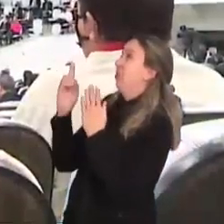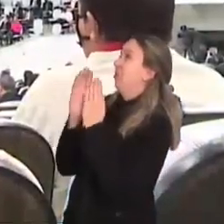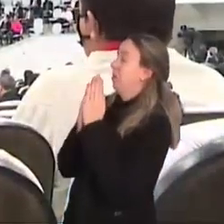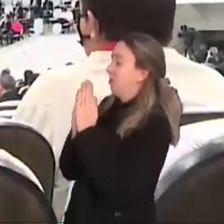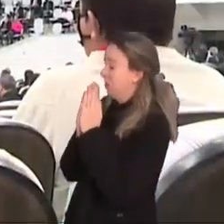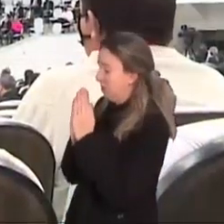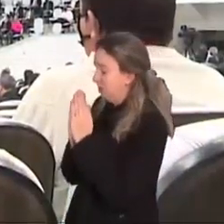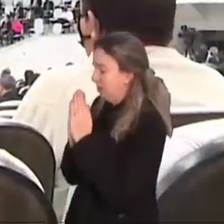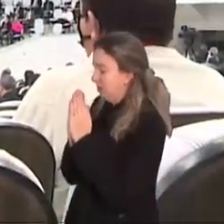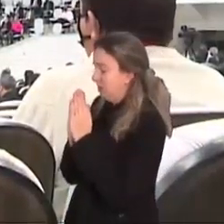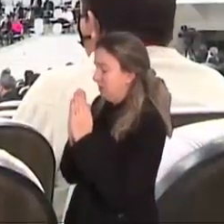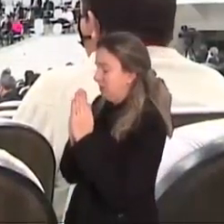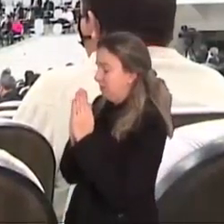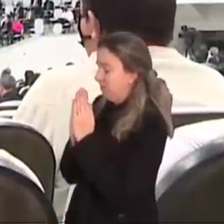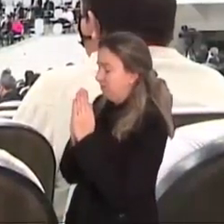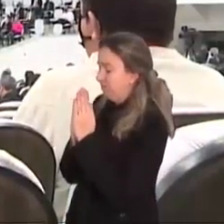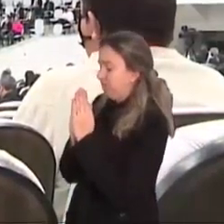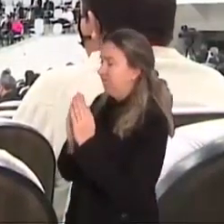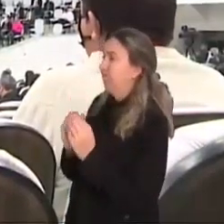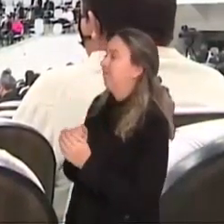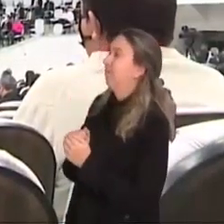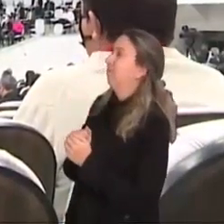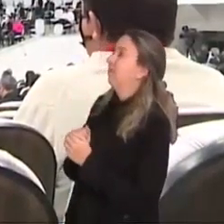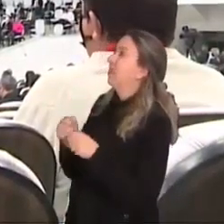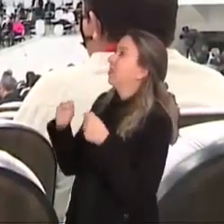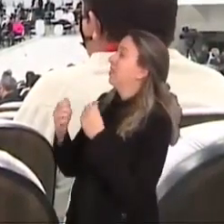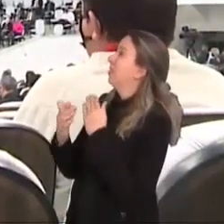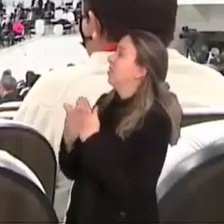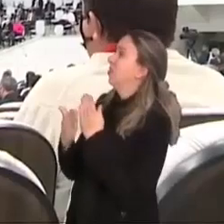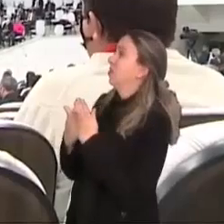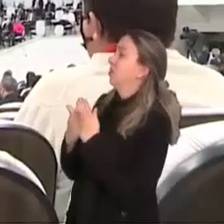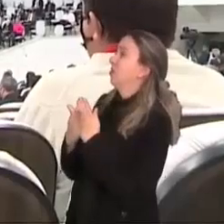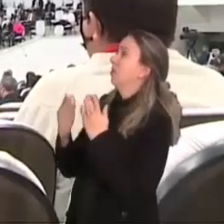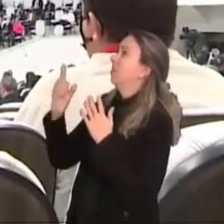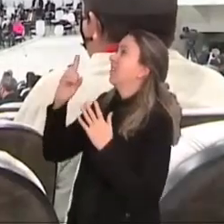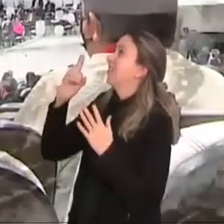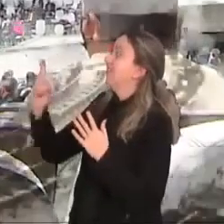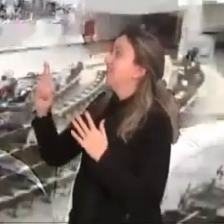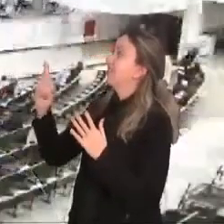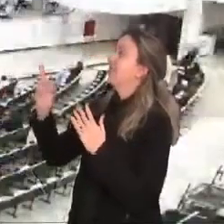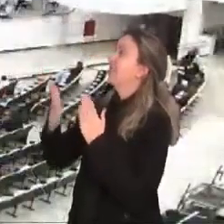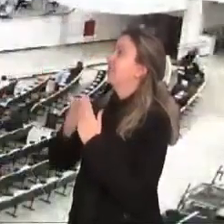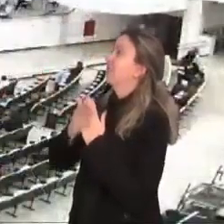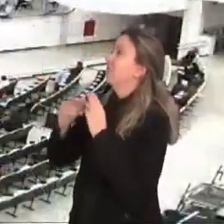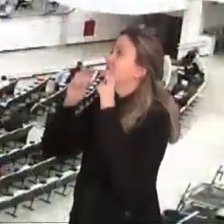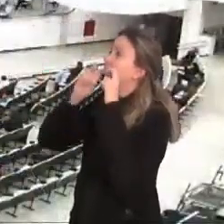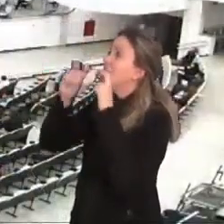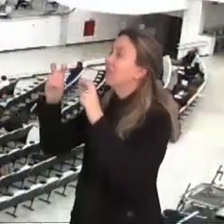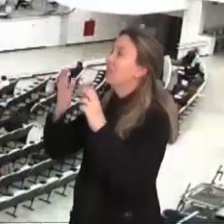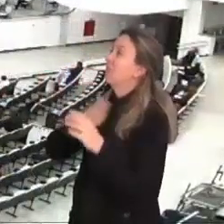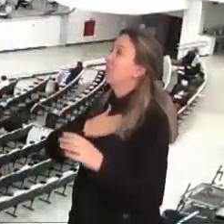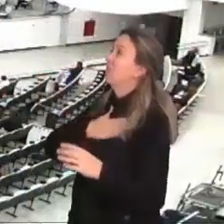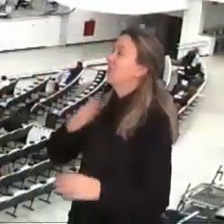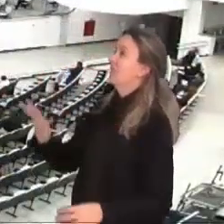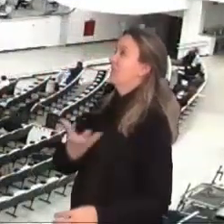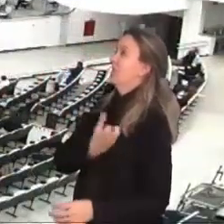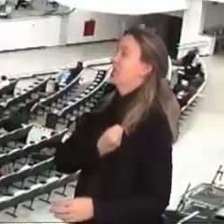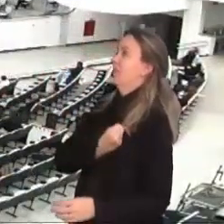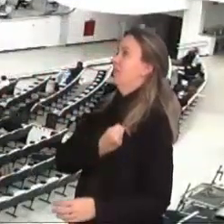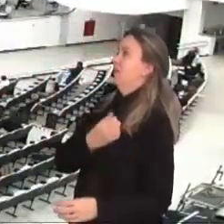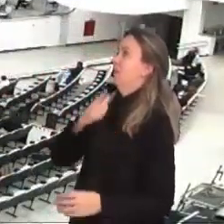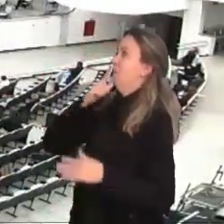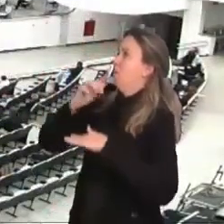Não vamos esperar a coisa apertar mais. Deus está nos despertando para orarmos